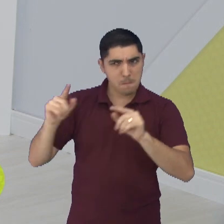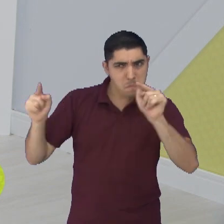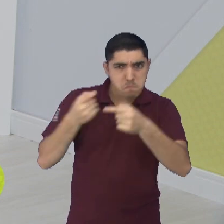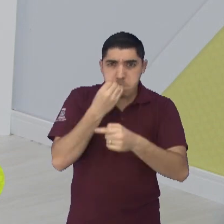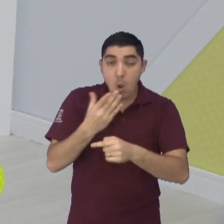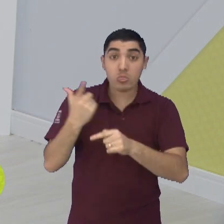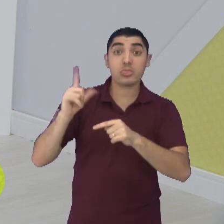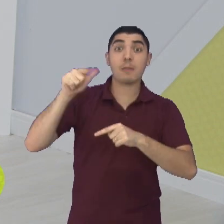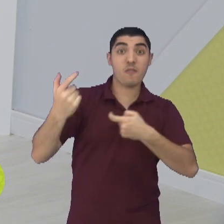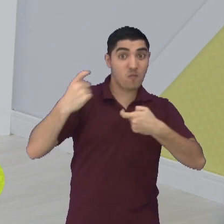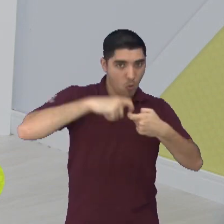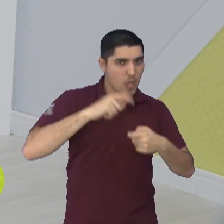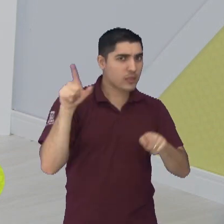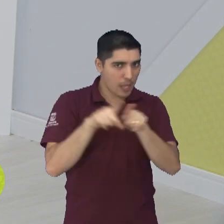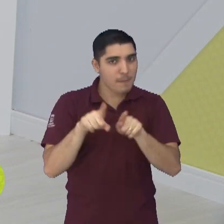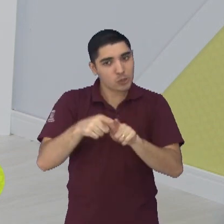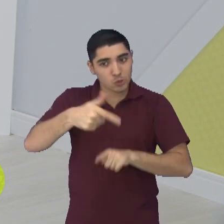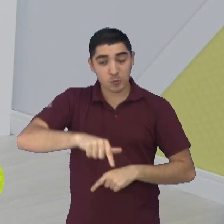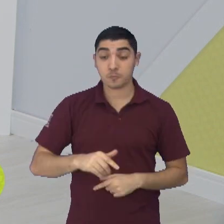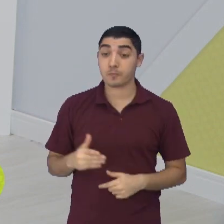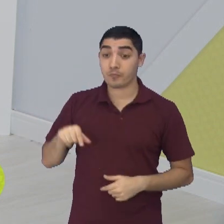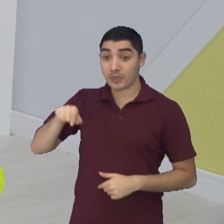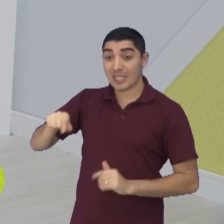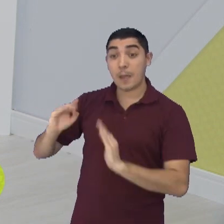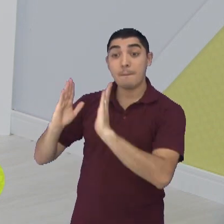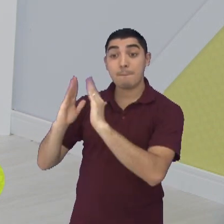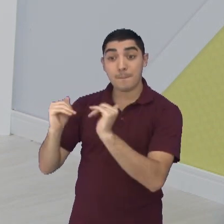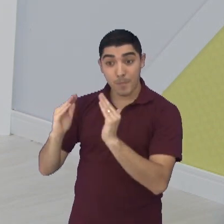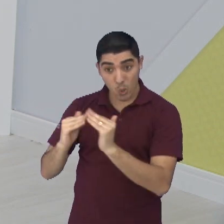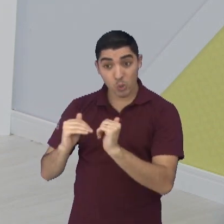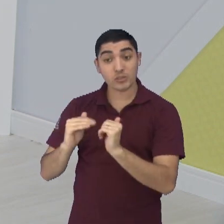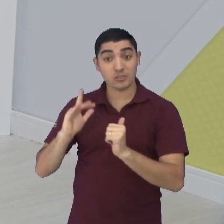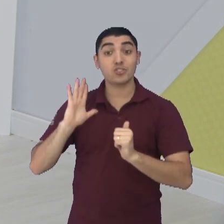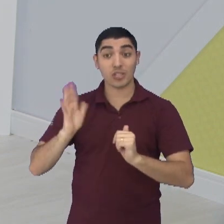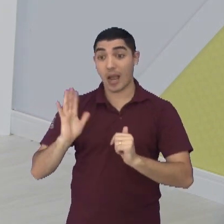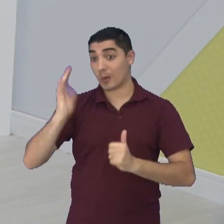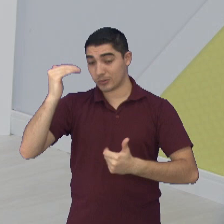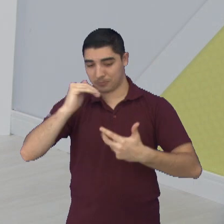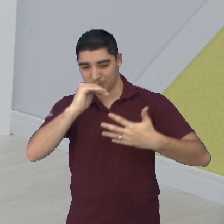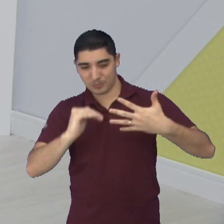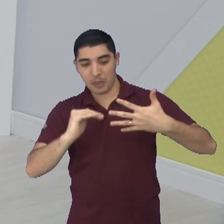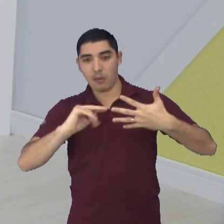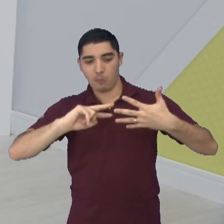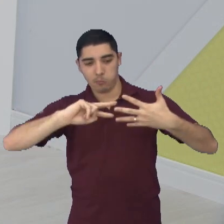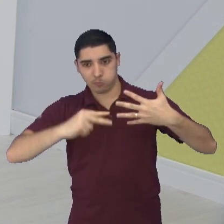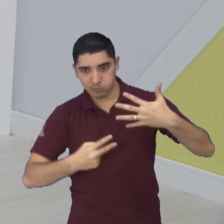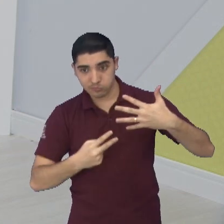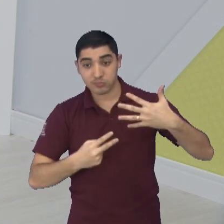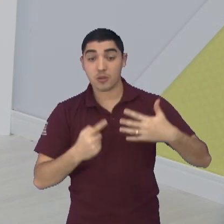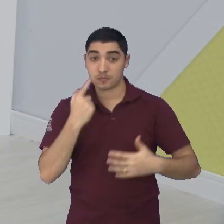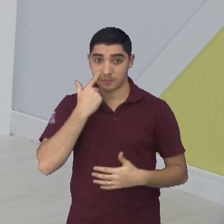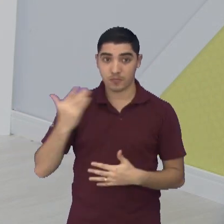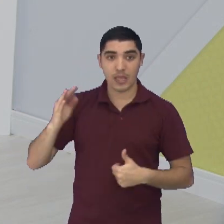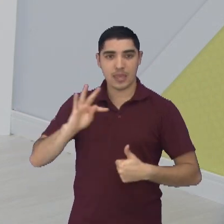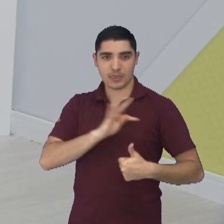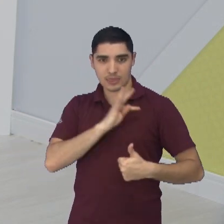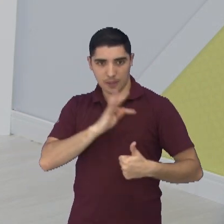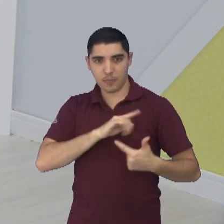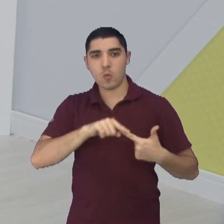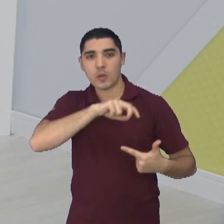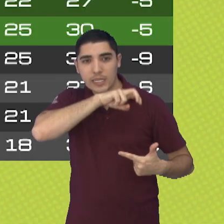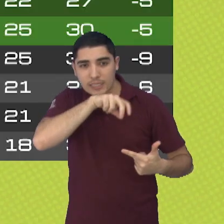para o Brusque. A gente vai ver a classificação aqui. O Brusque caiu na classificação. Olha só, vamos dar uma olhadinha aqui na classificação final. Olha só, Taboão, líder